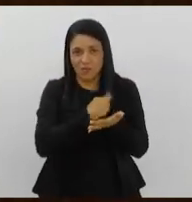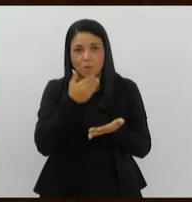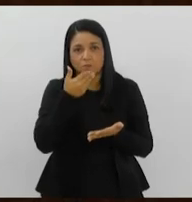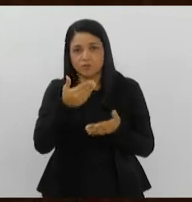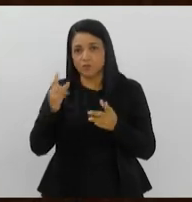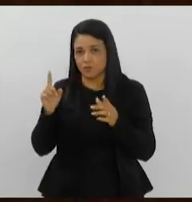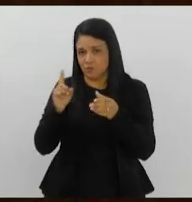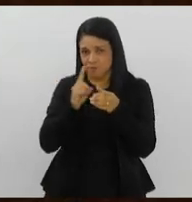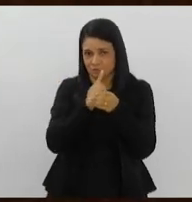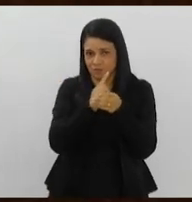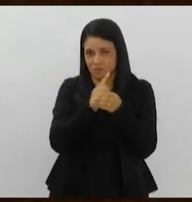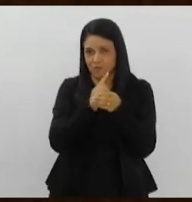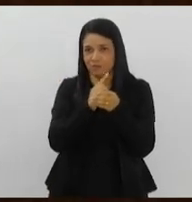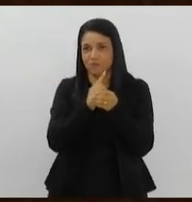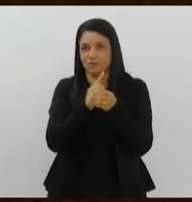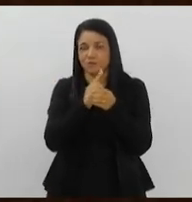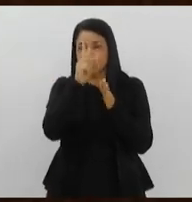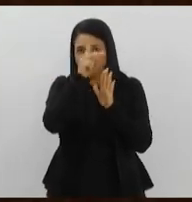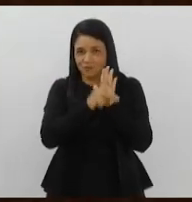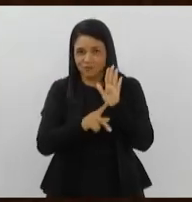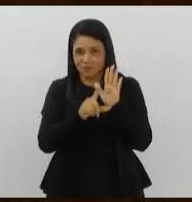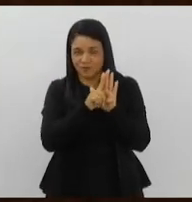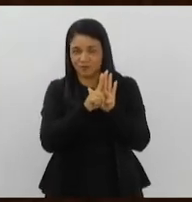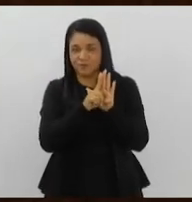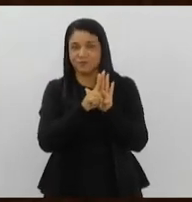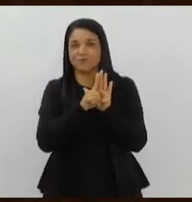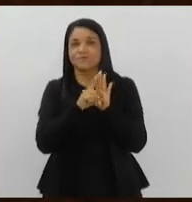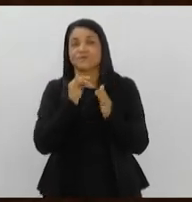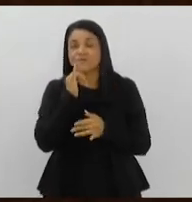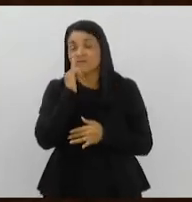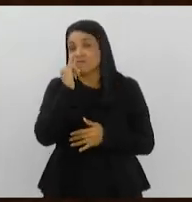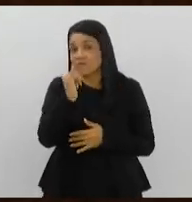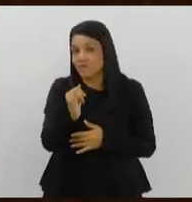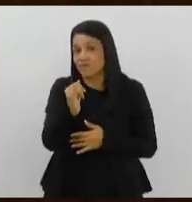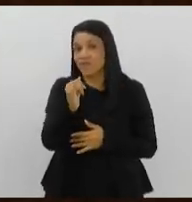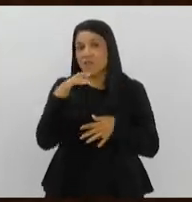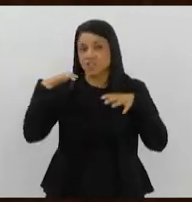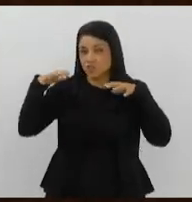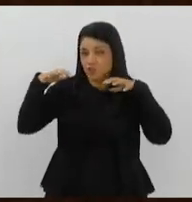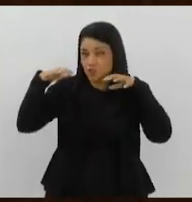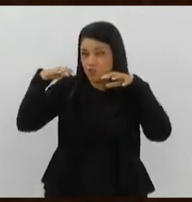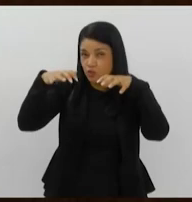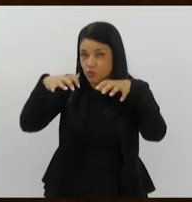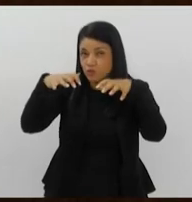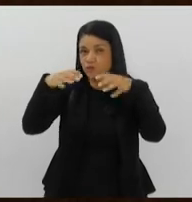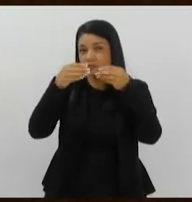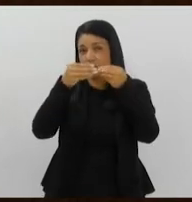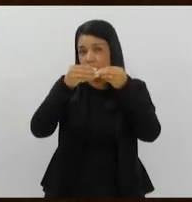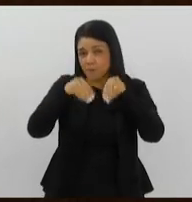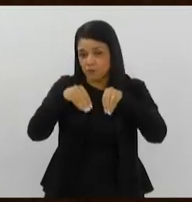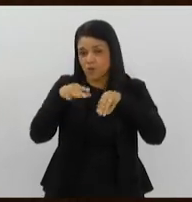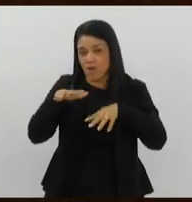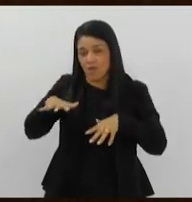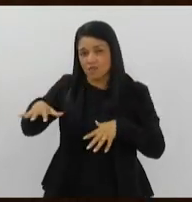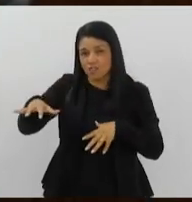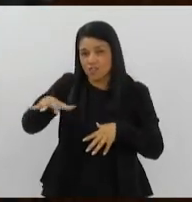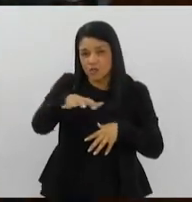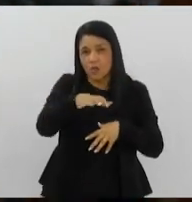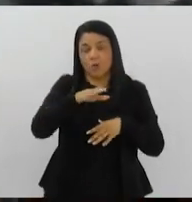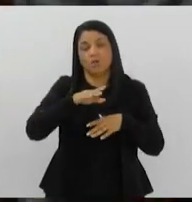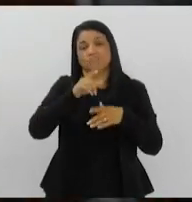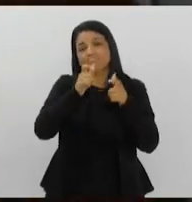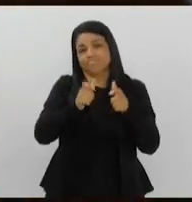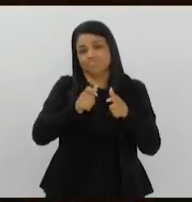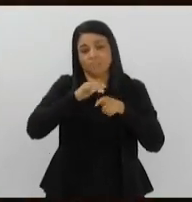do projeto, dizer que a gente sabe que as chuvas que estão afetando várias regiões, no caso de Cachoeira de